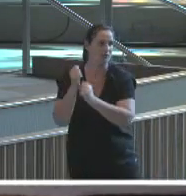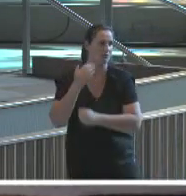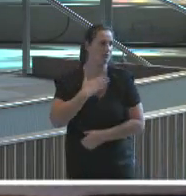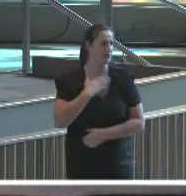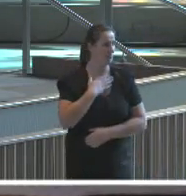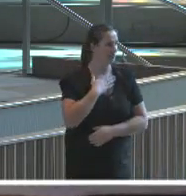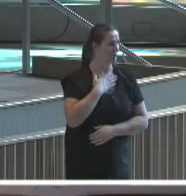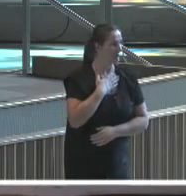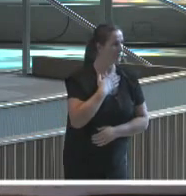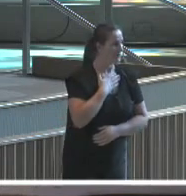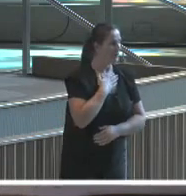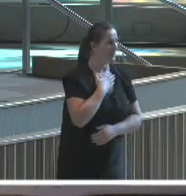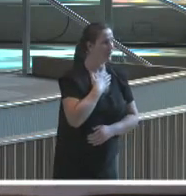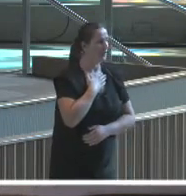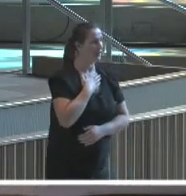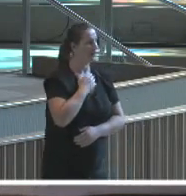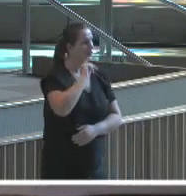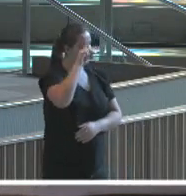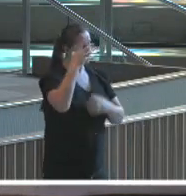Naquele dia ele se converteu.